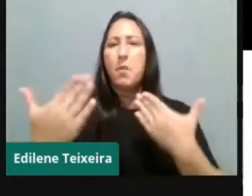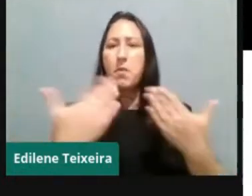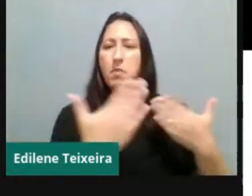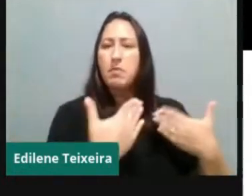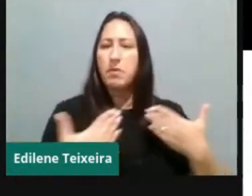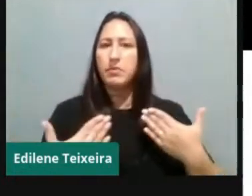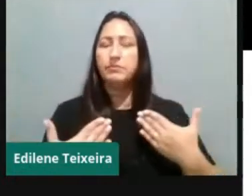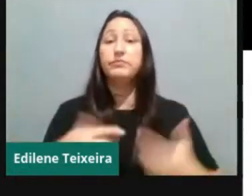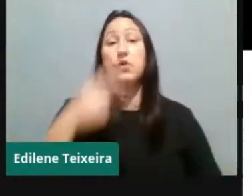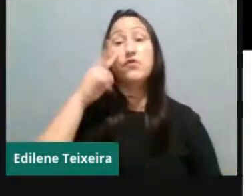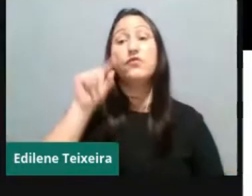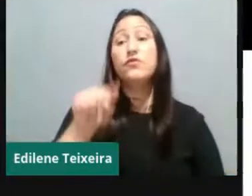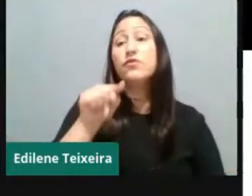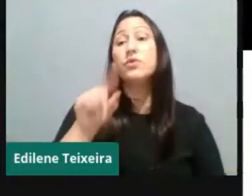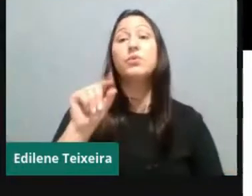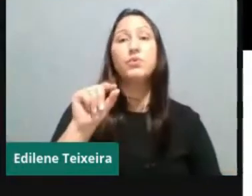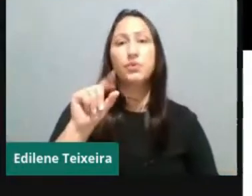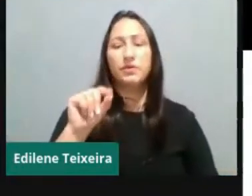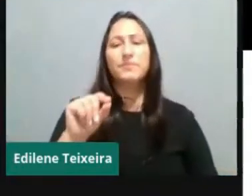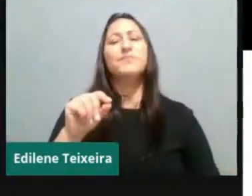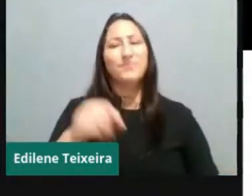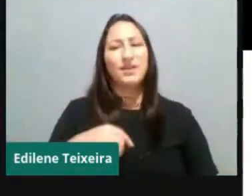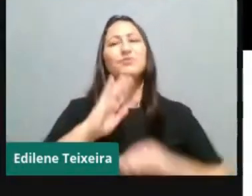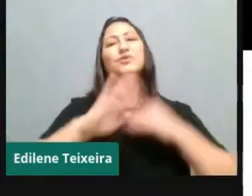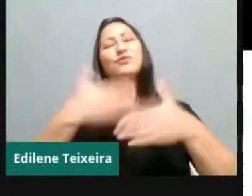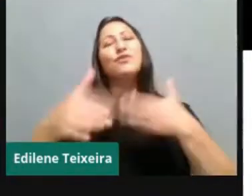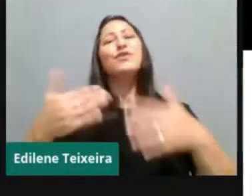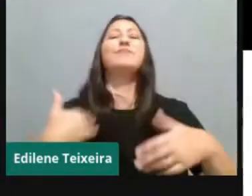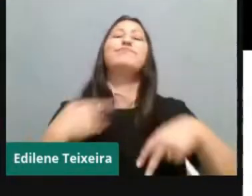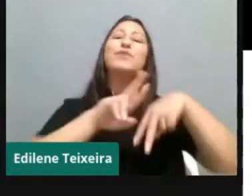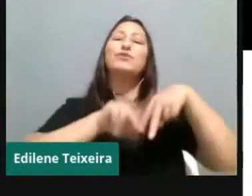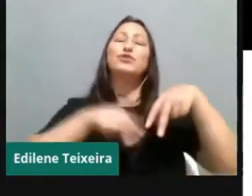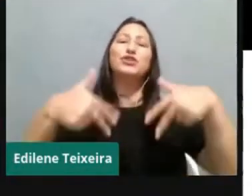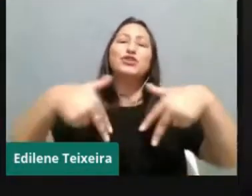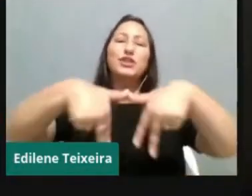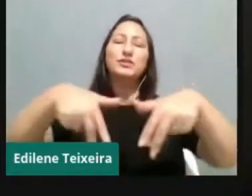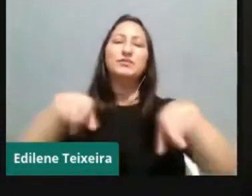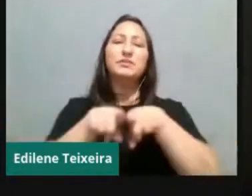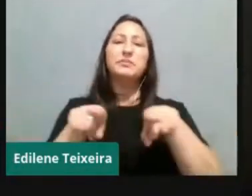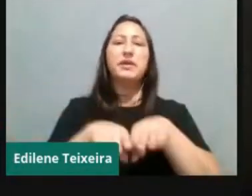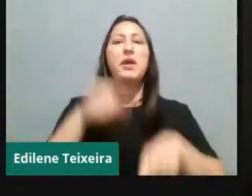que a inteligência artificial reproduzia um viés de gênero e penalizava as mulheres na contratação.